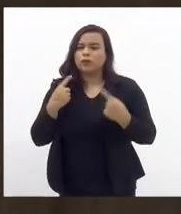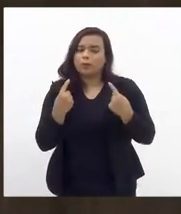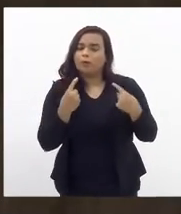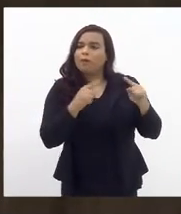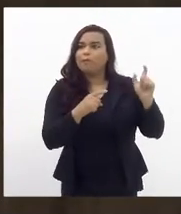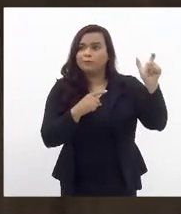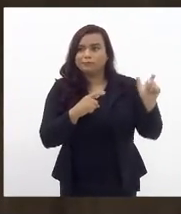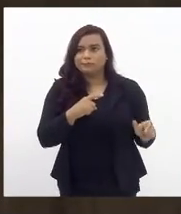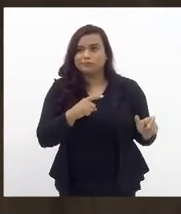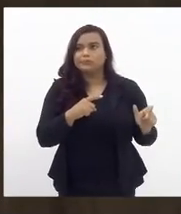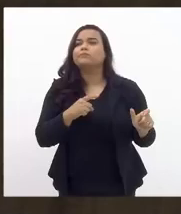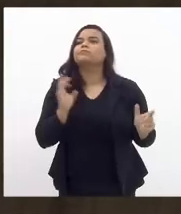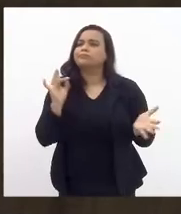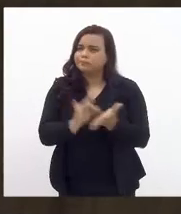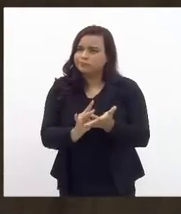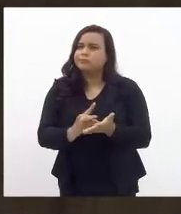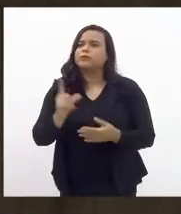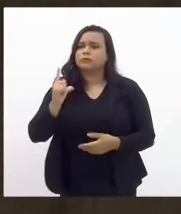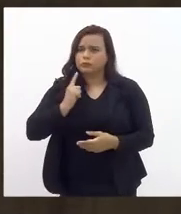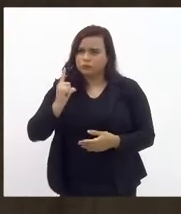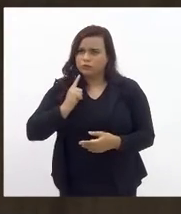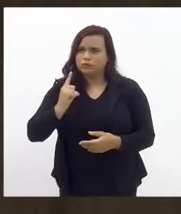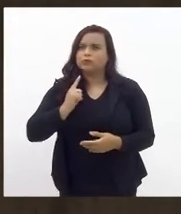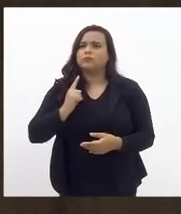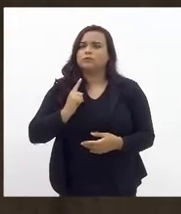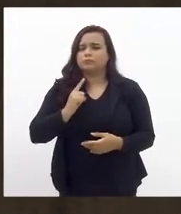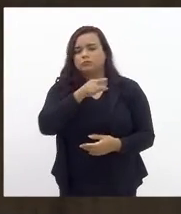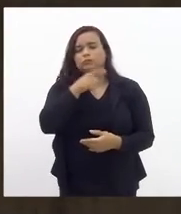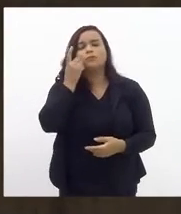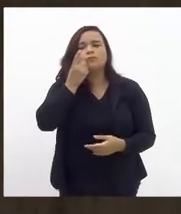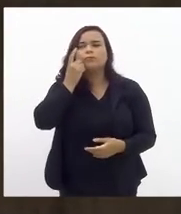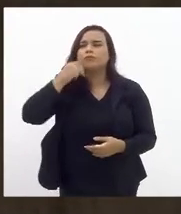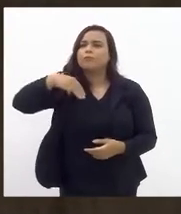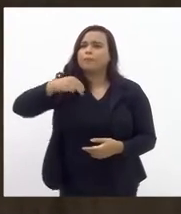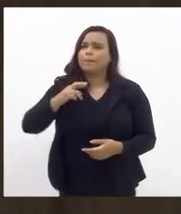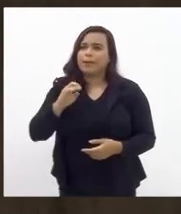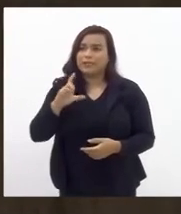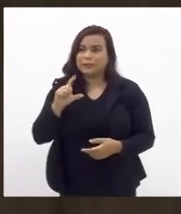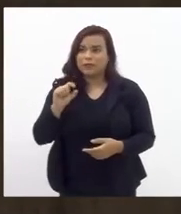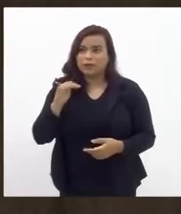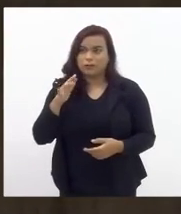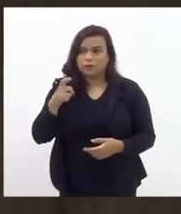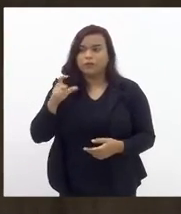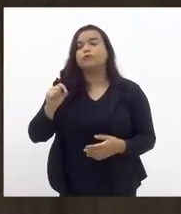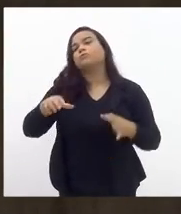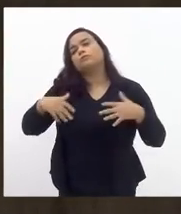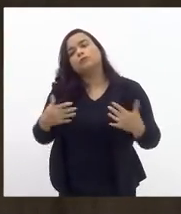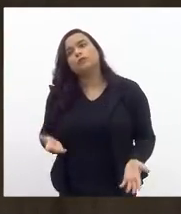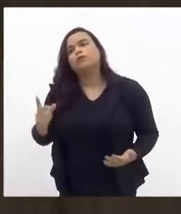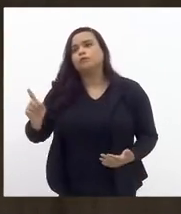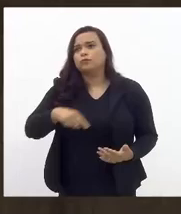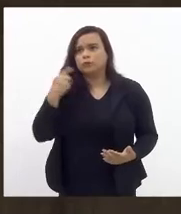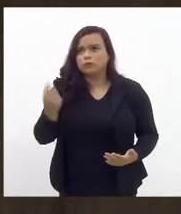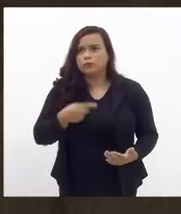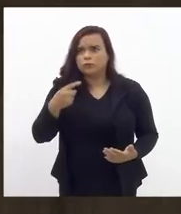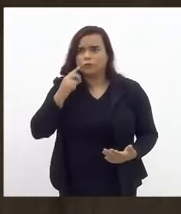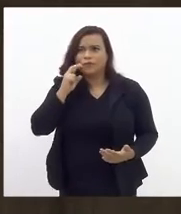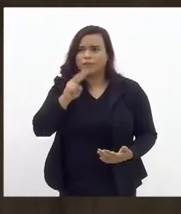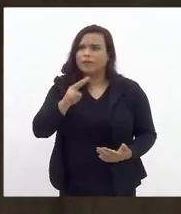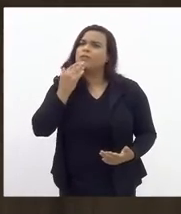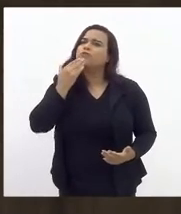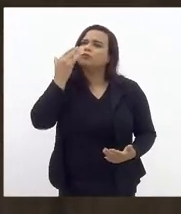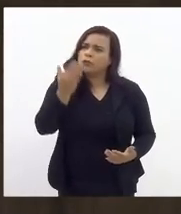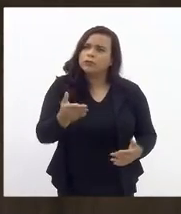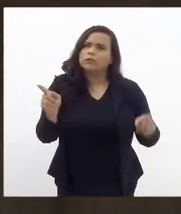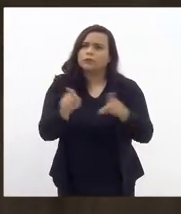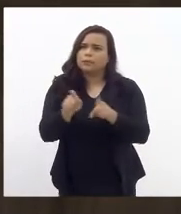ameaça concreta em relação ao deputado. Então, nós achamos que isso... E estamos aqui